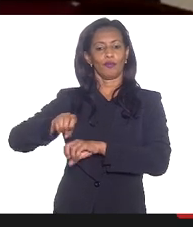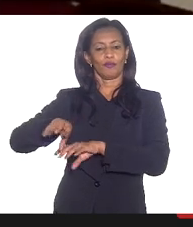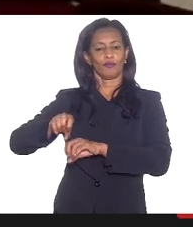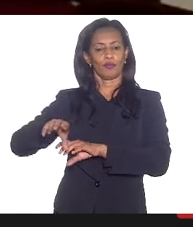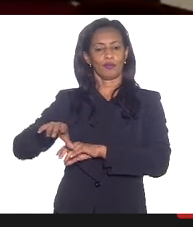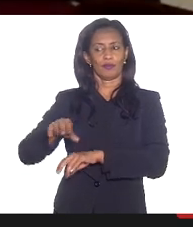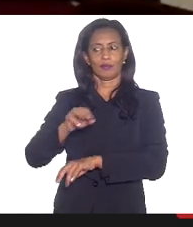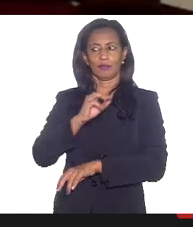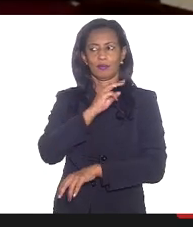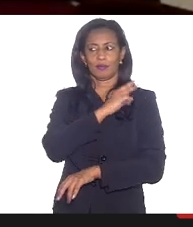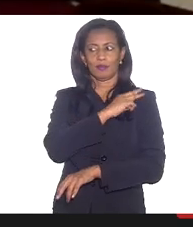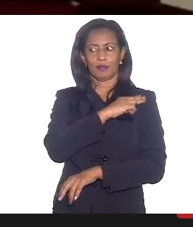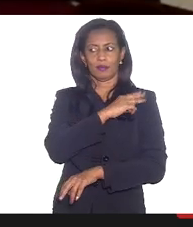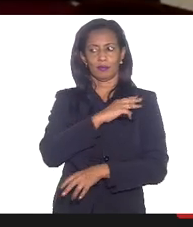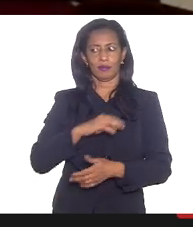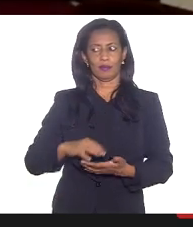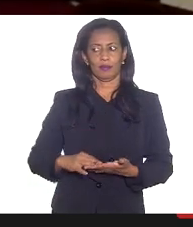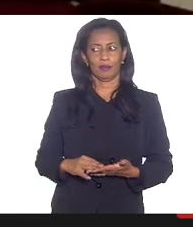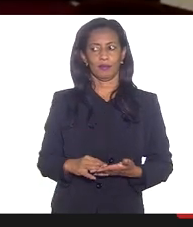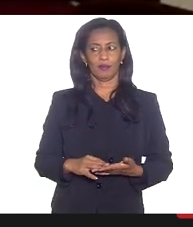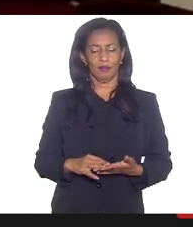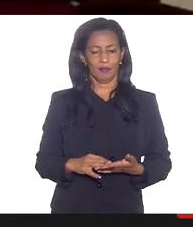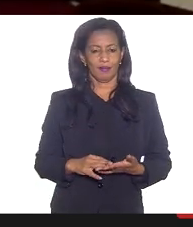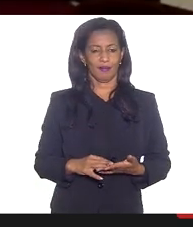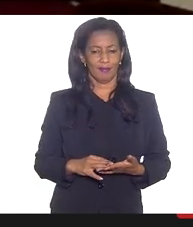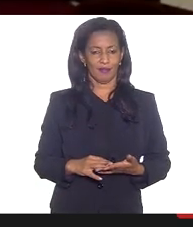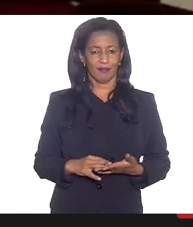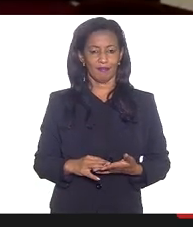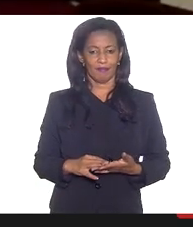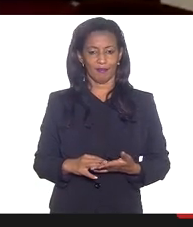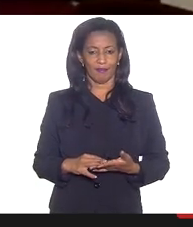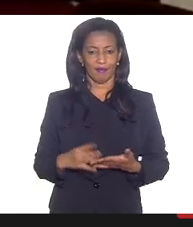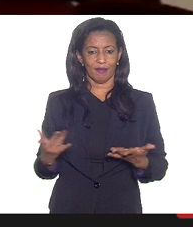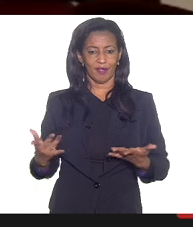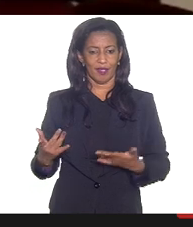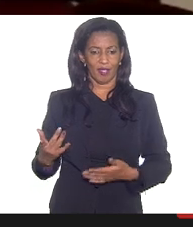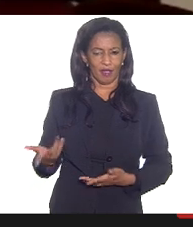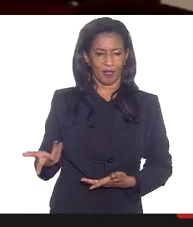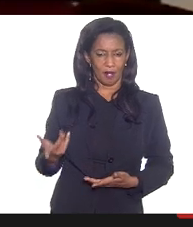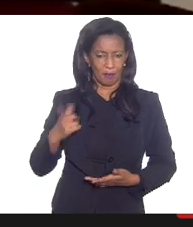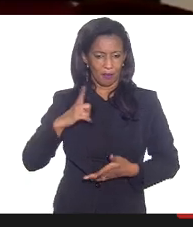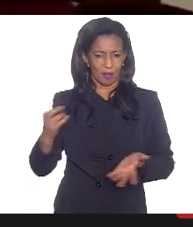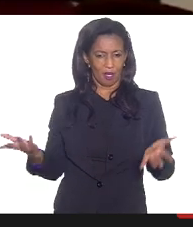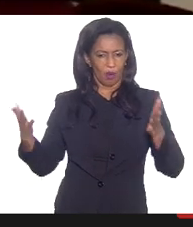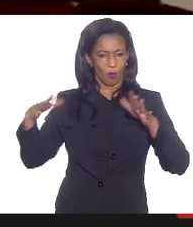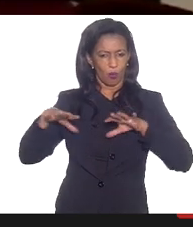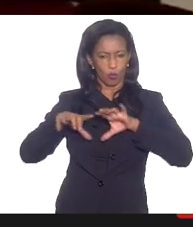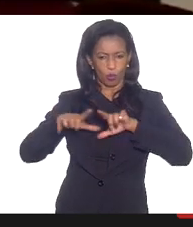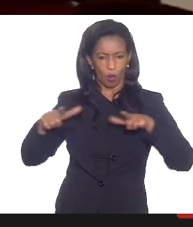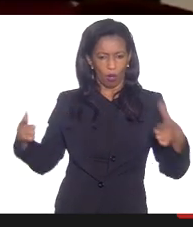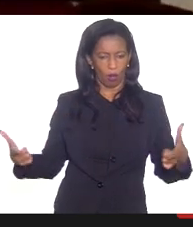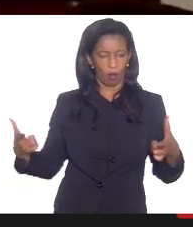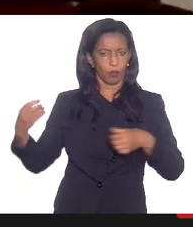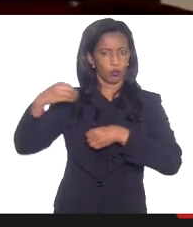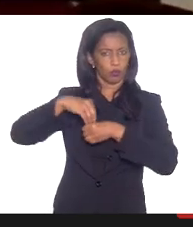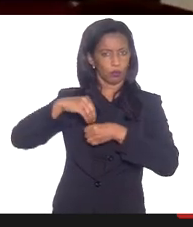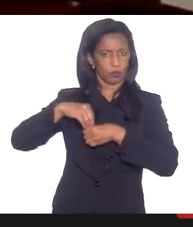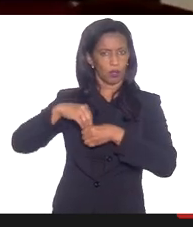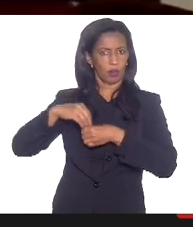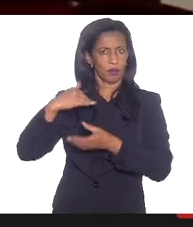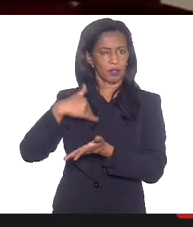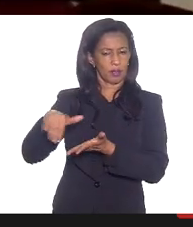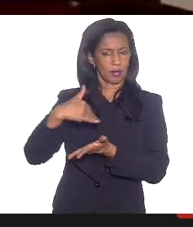né? Pelo menos uma oferta que conseguisse estar trazendo, vinculando novamente esses alunos à secretaria, já que